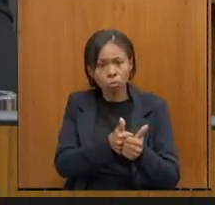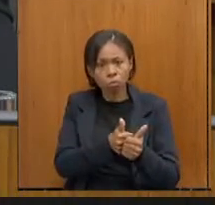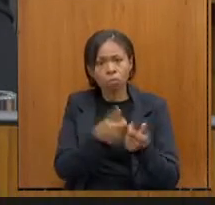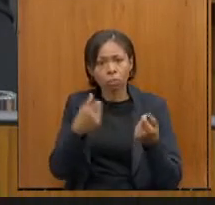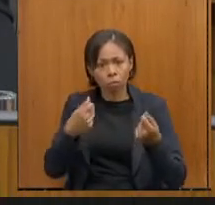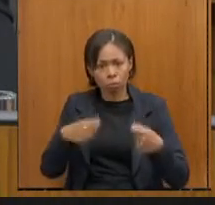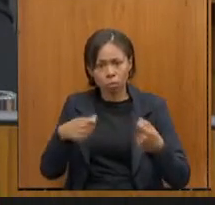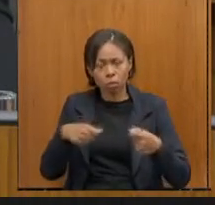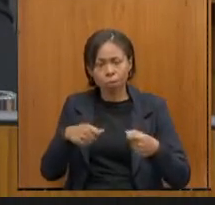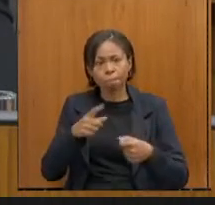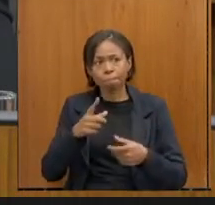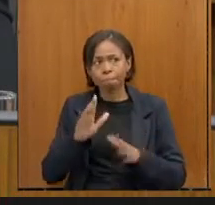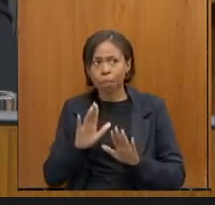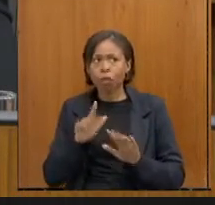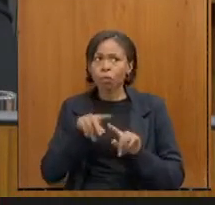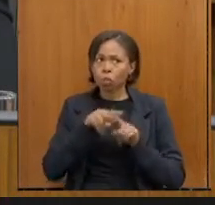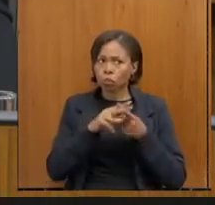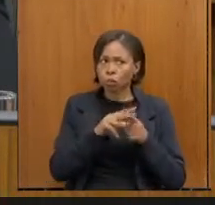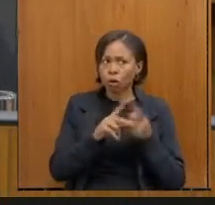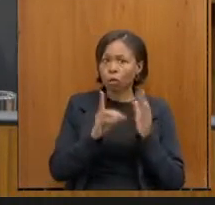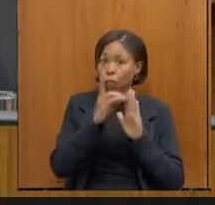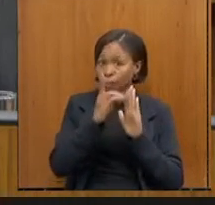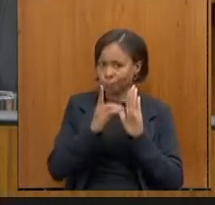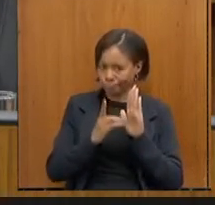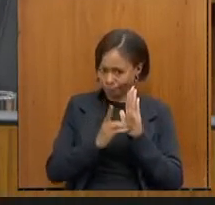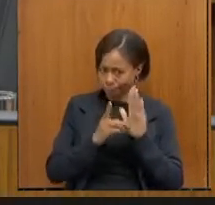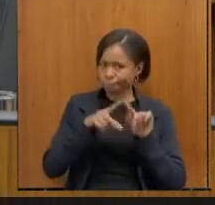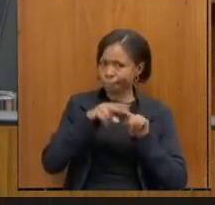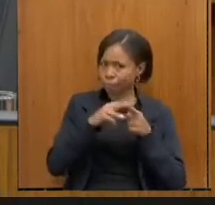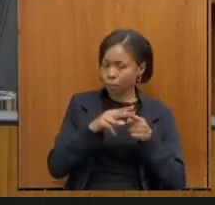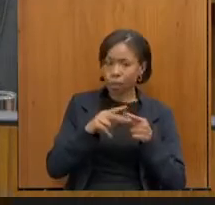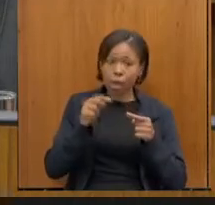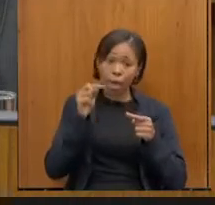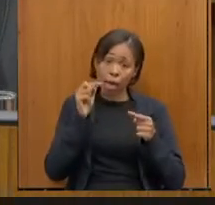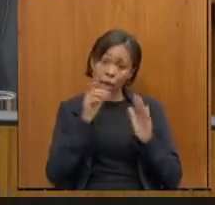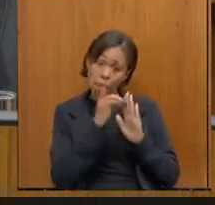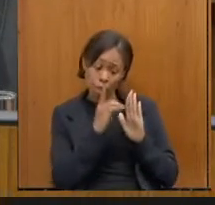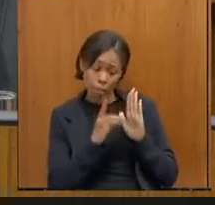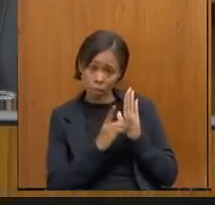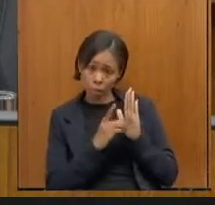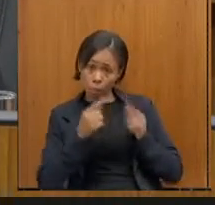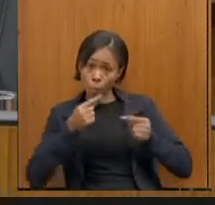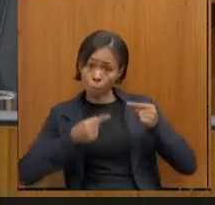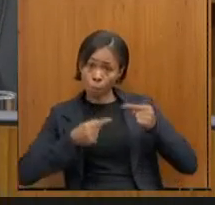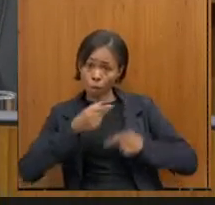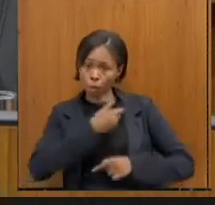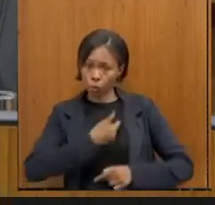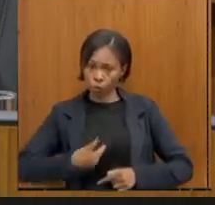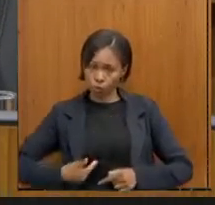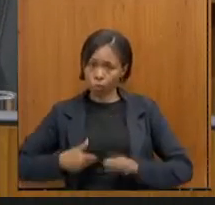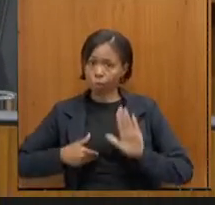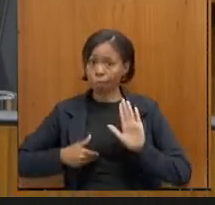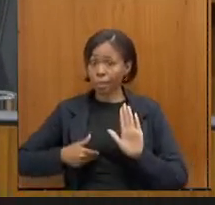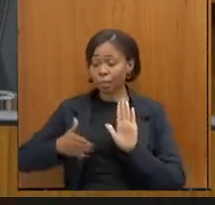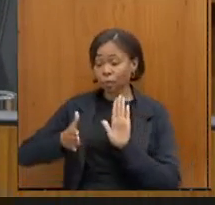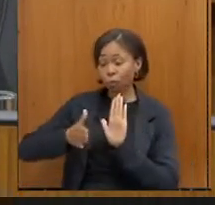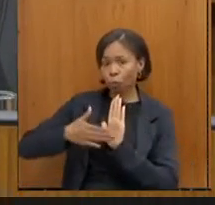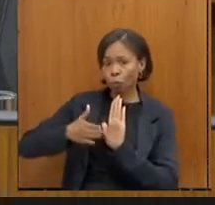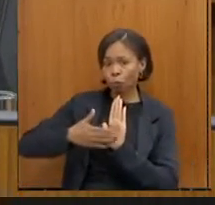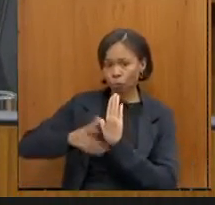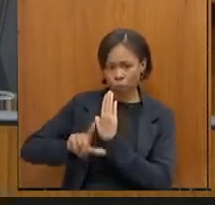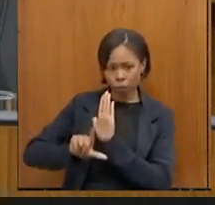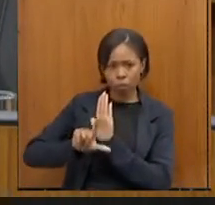é essa regulamentação por Decreto que é uma política de governo o Max com a proposta de lei